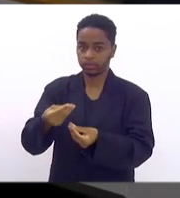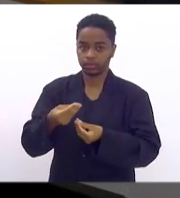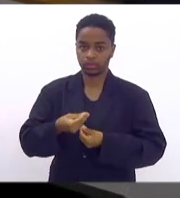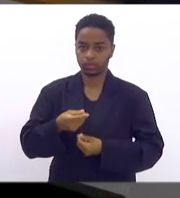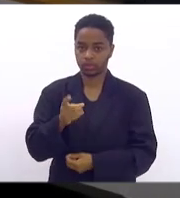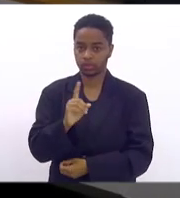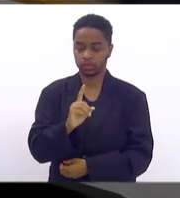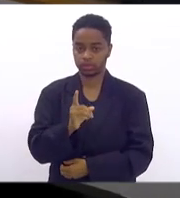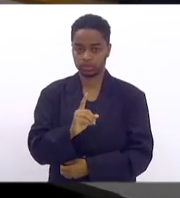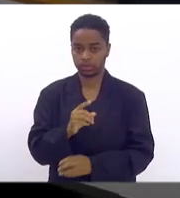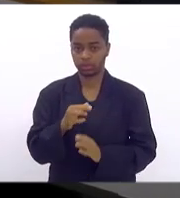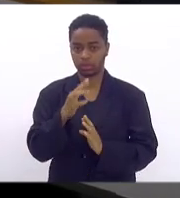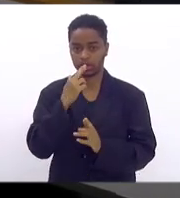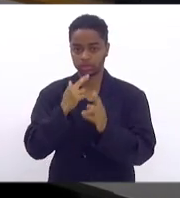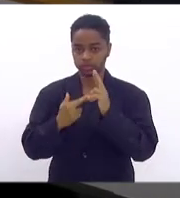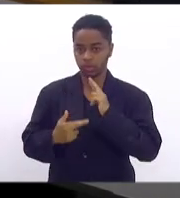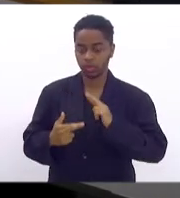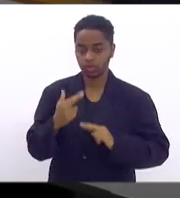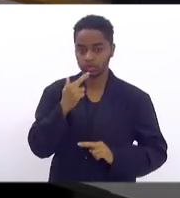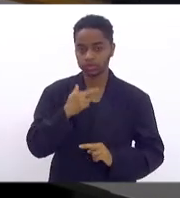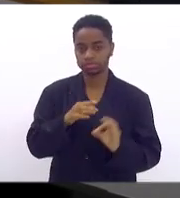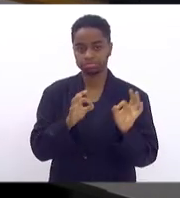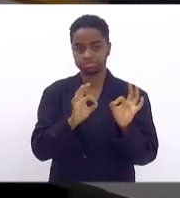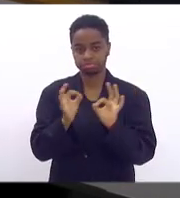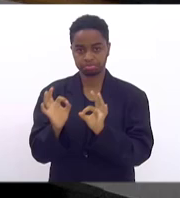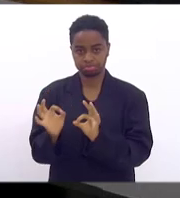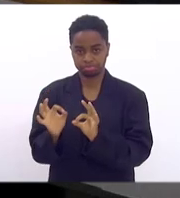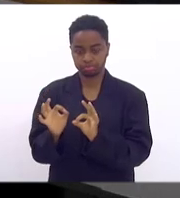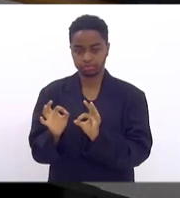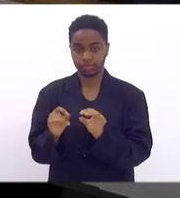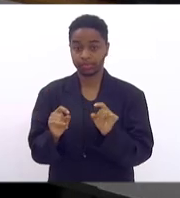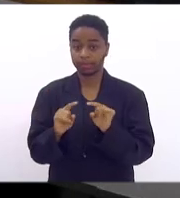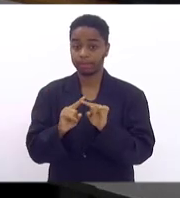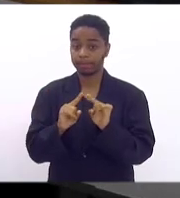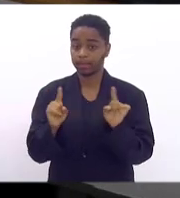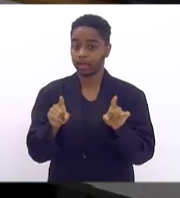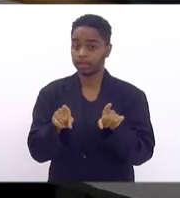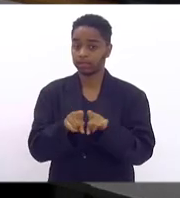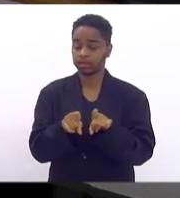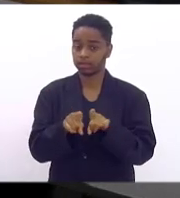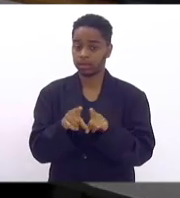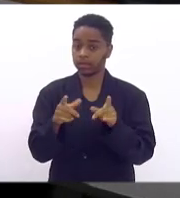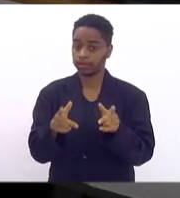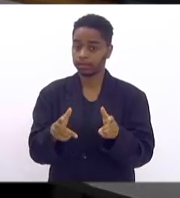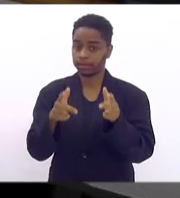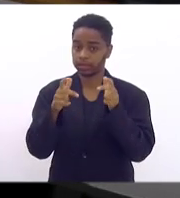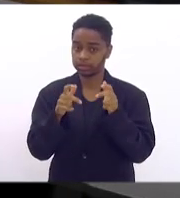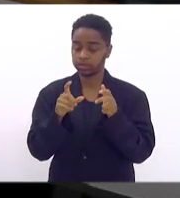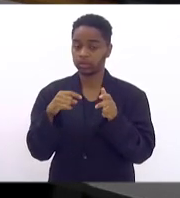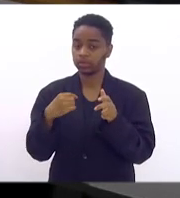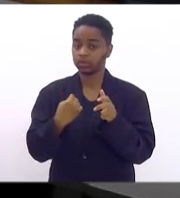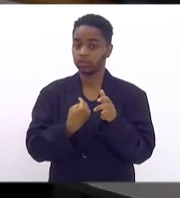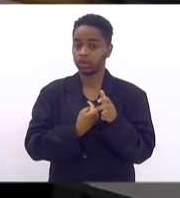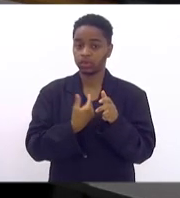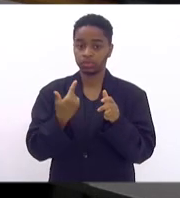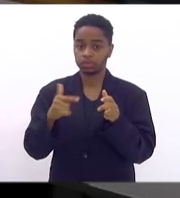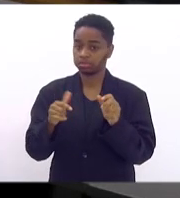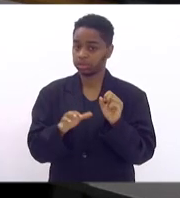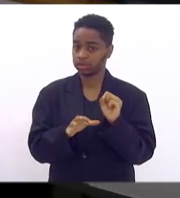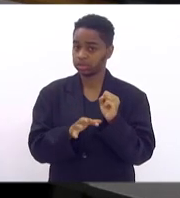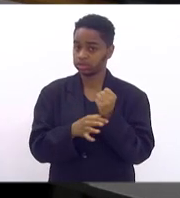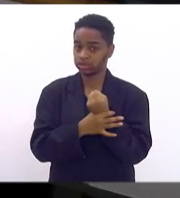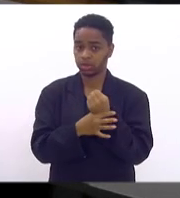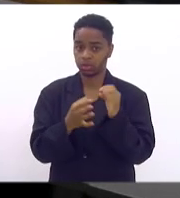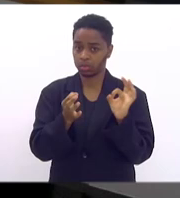encaminharam as respostas, mas também tendo em vista que nós não temos garantia nenhuma de que